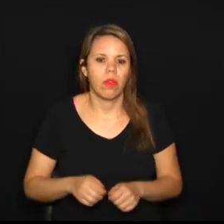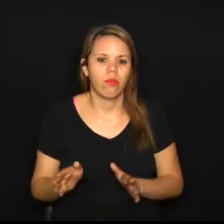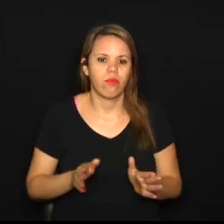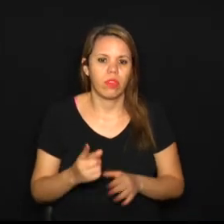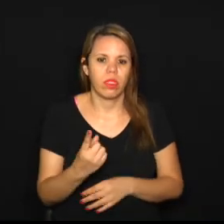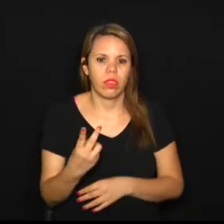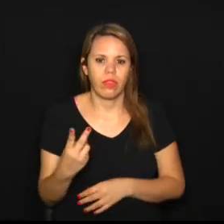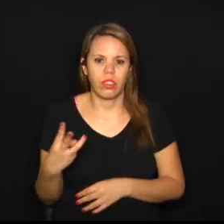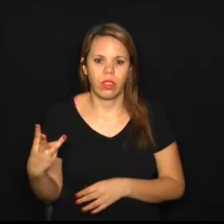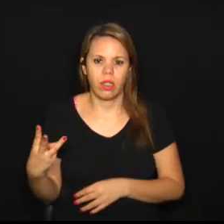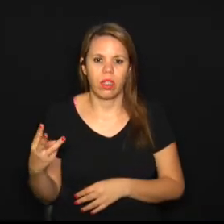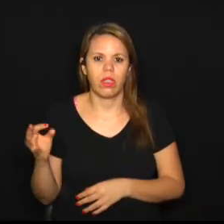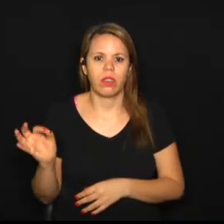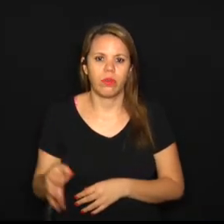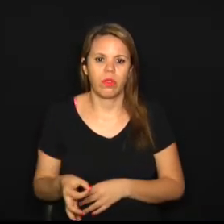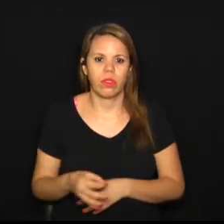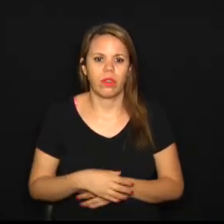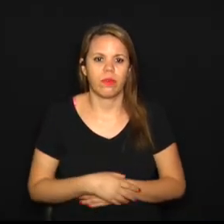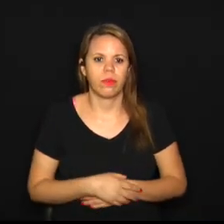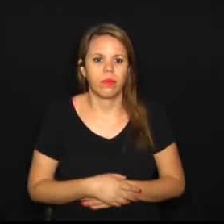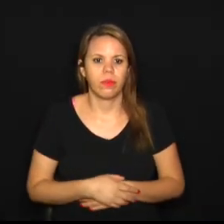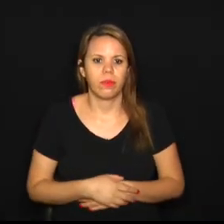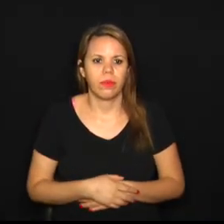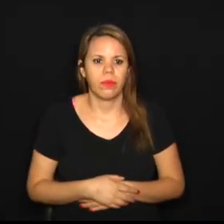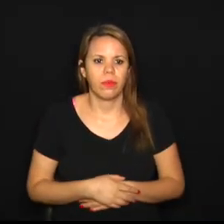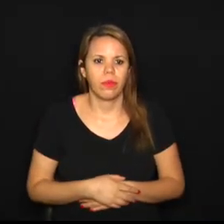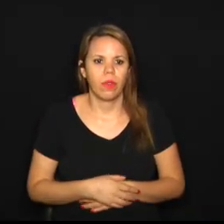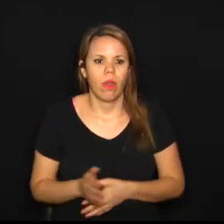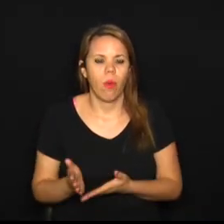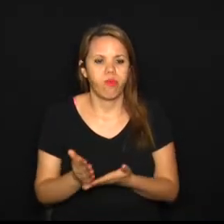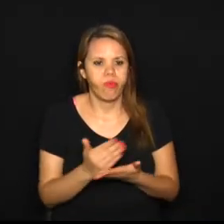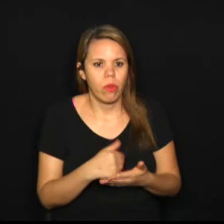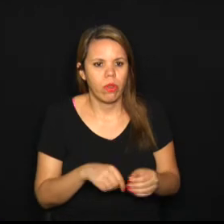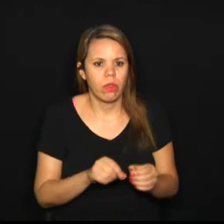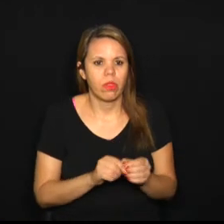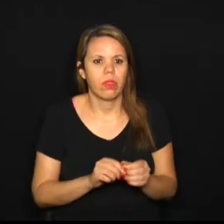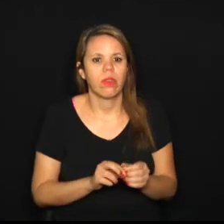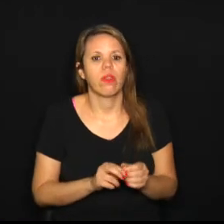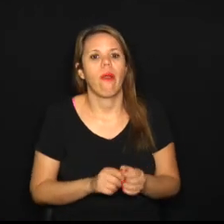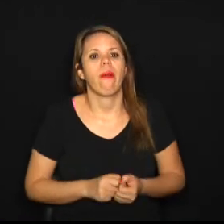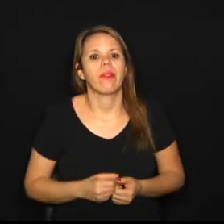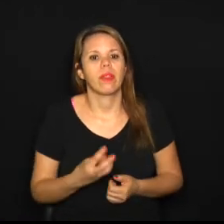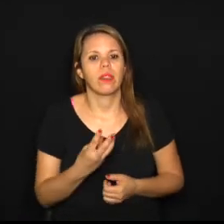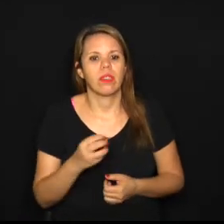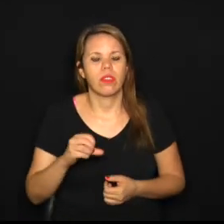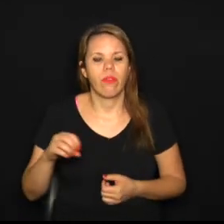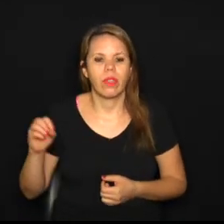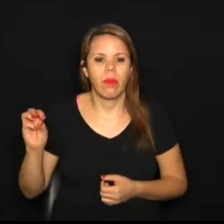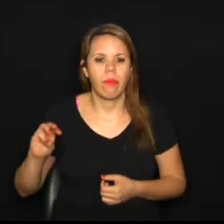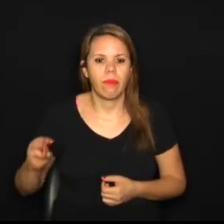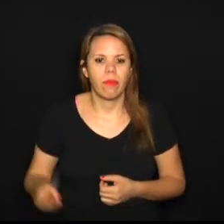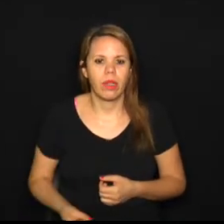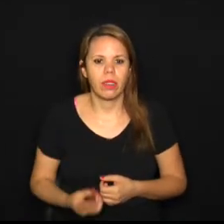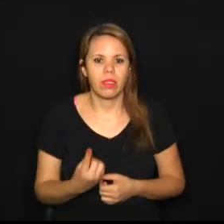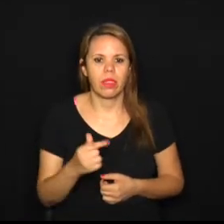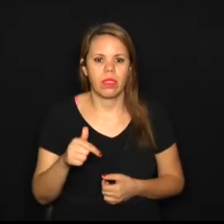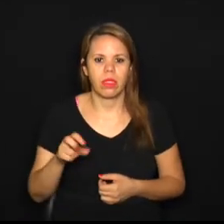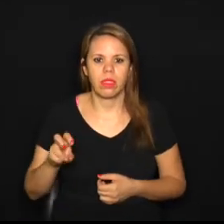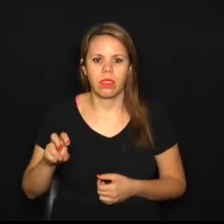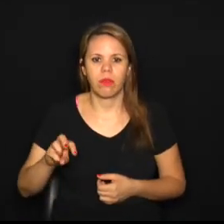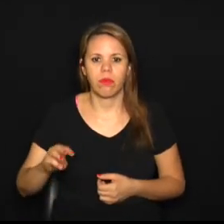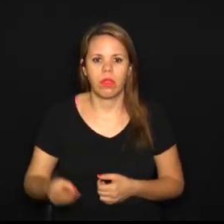123,9% do orçamento previsto. As receitas de capital, a previsão era de 390 milhões, realizou 175.500.000,